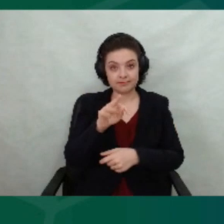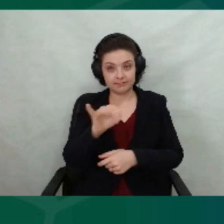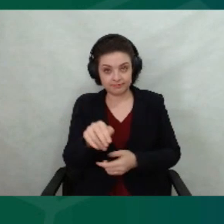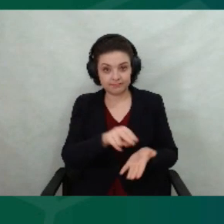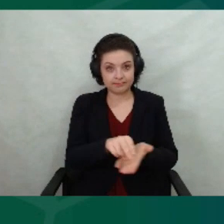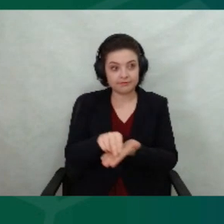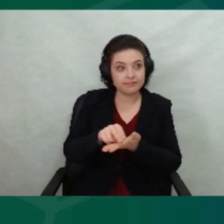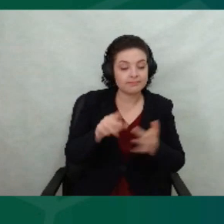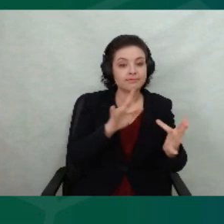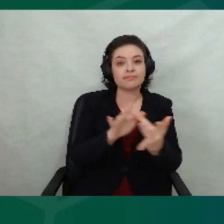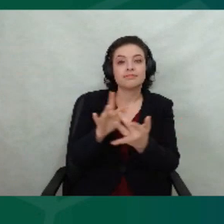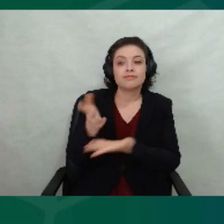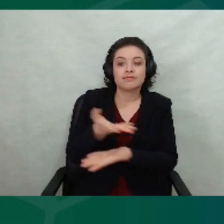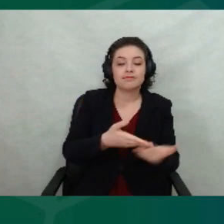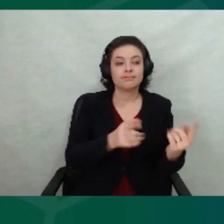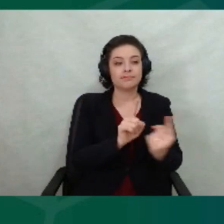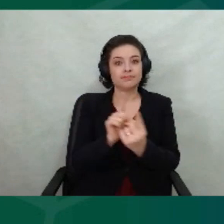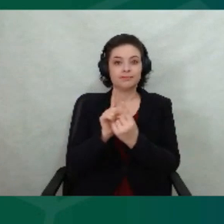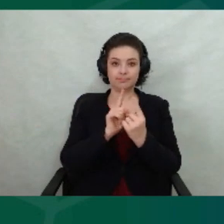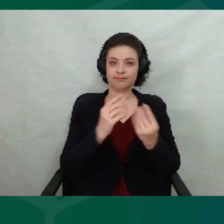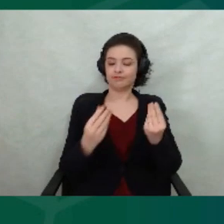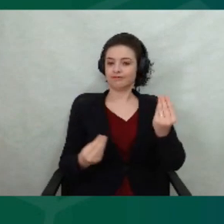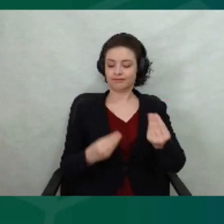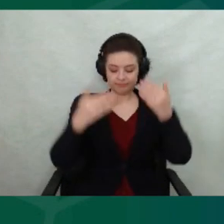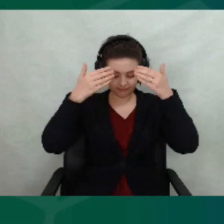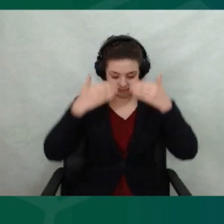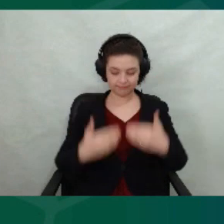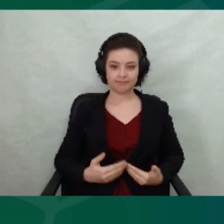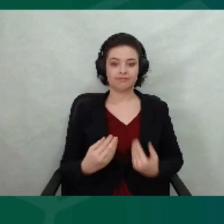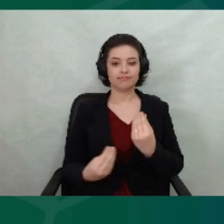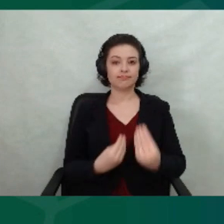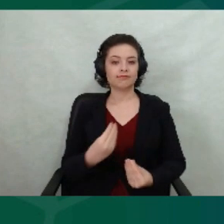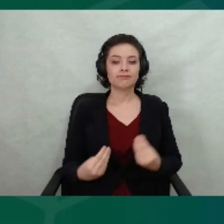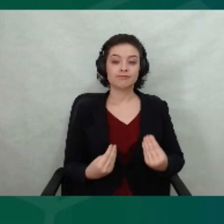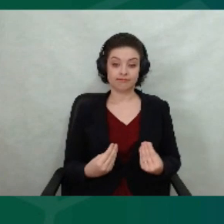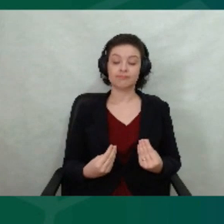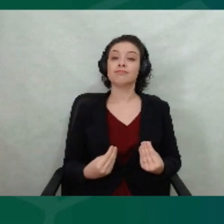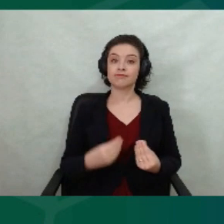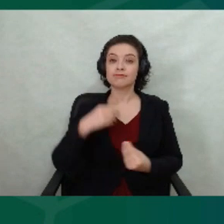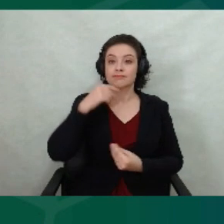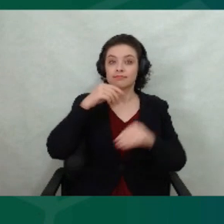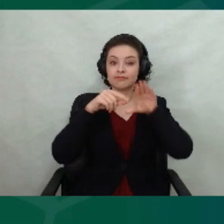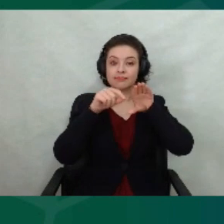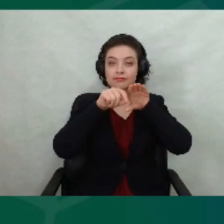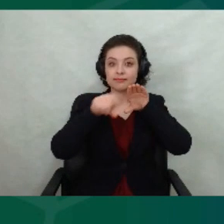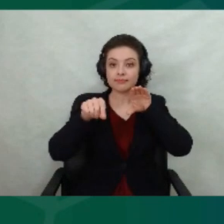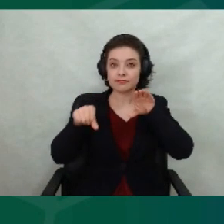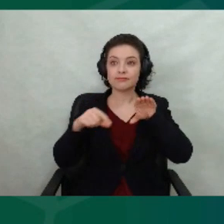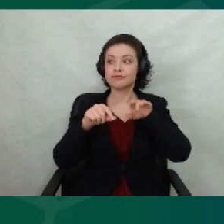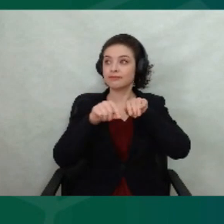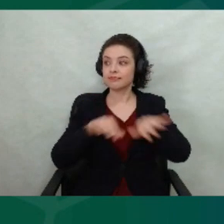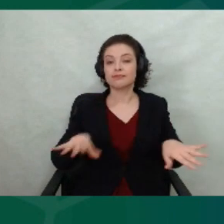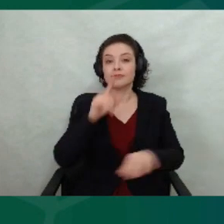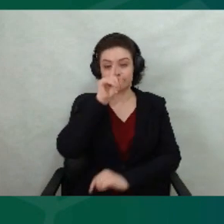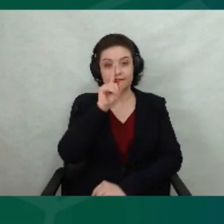contato diretamente com esse paciente que está com uma saliva contaminada, foi necessário